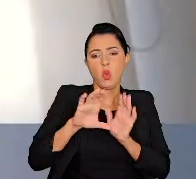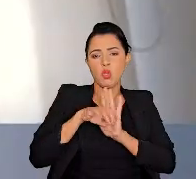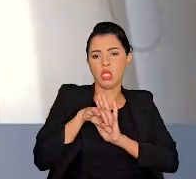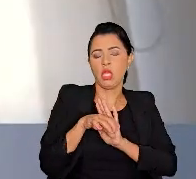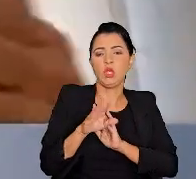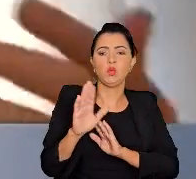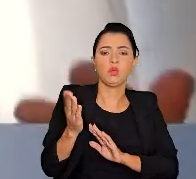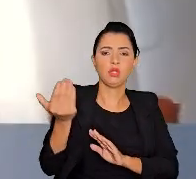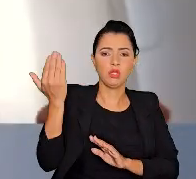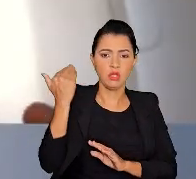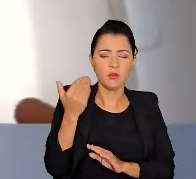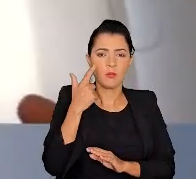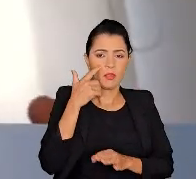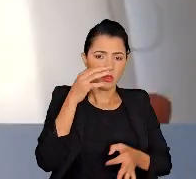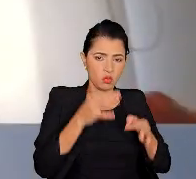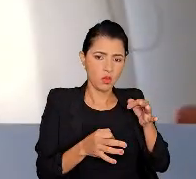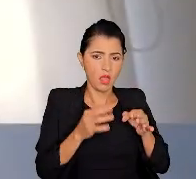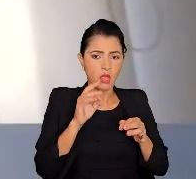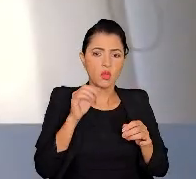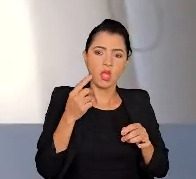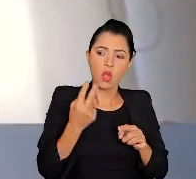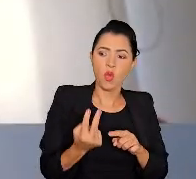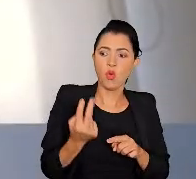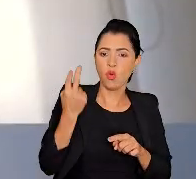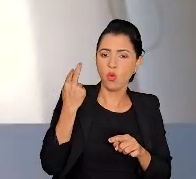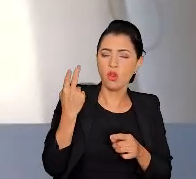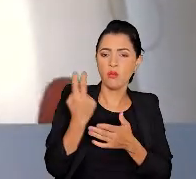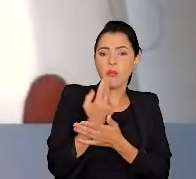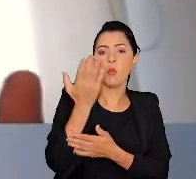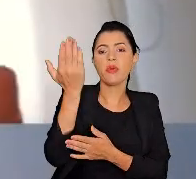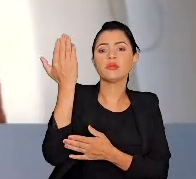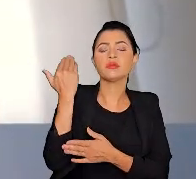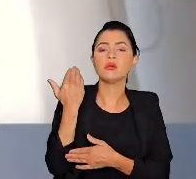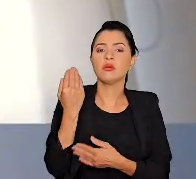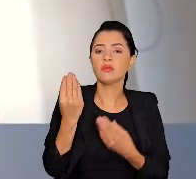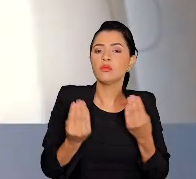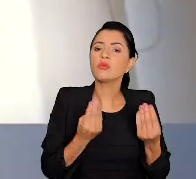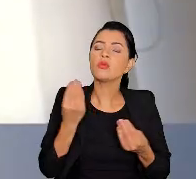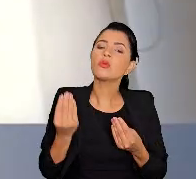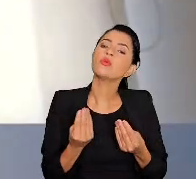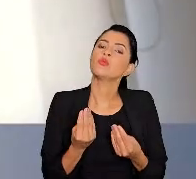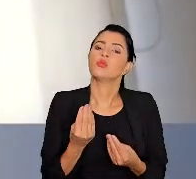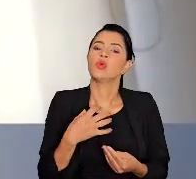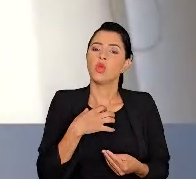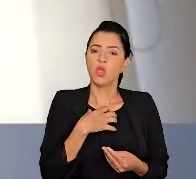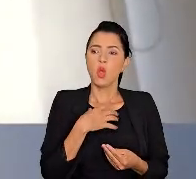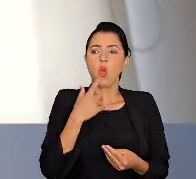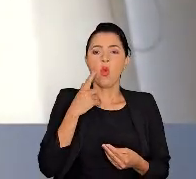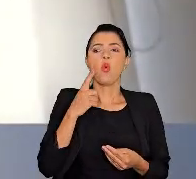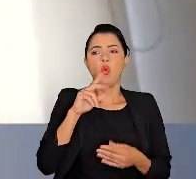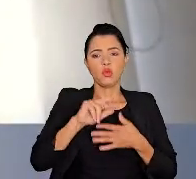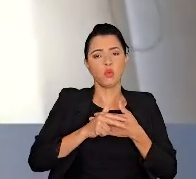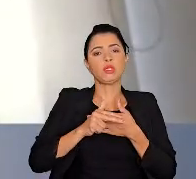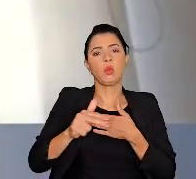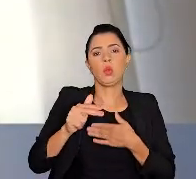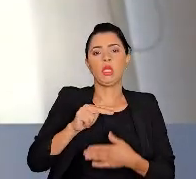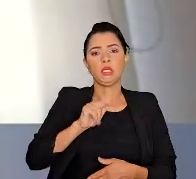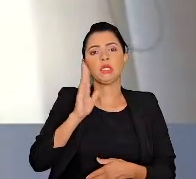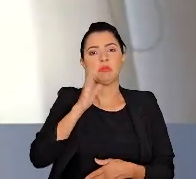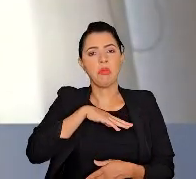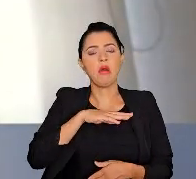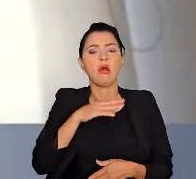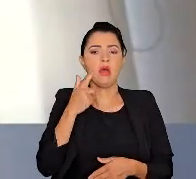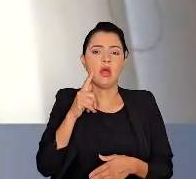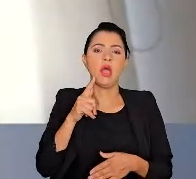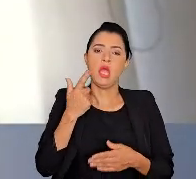histórico, que olha para trás, no sentido de que os efeitos maléficos que os preconceitos